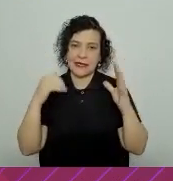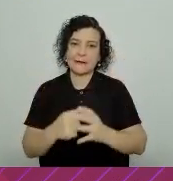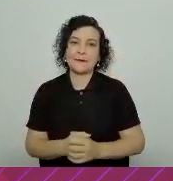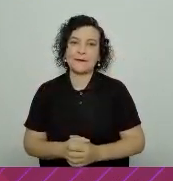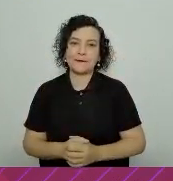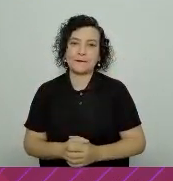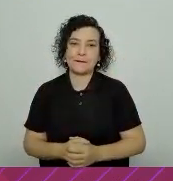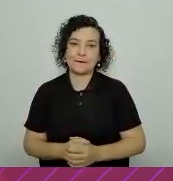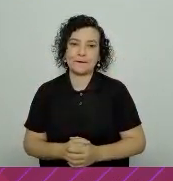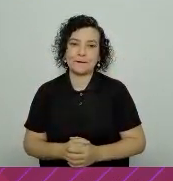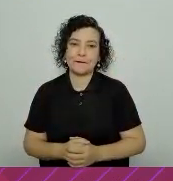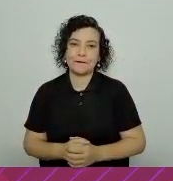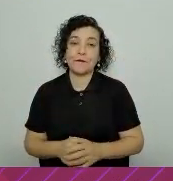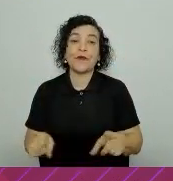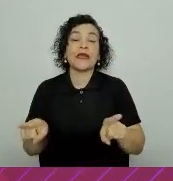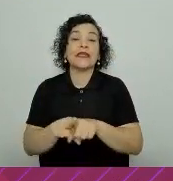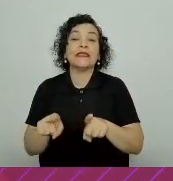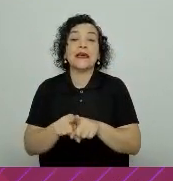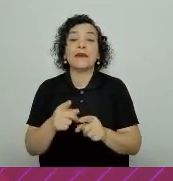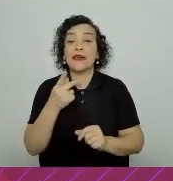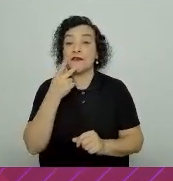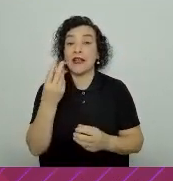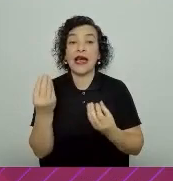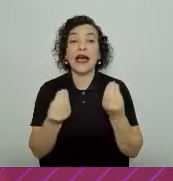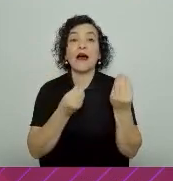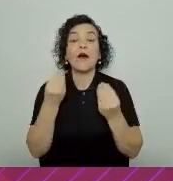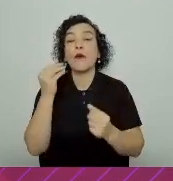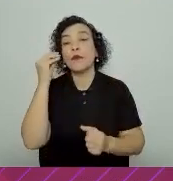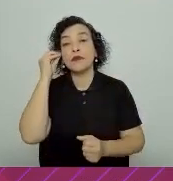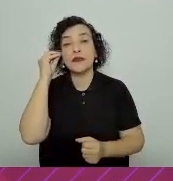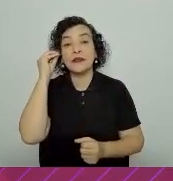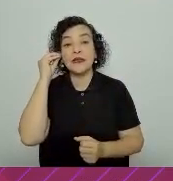aí deixa eu te falar como que a gente vai fazer os testes